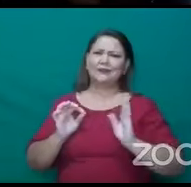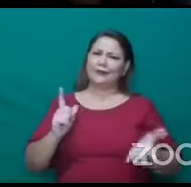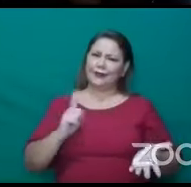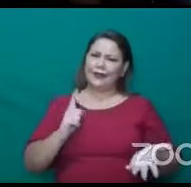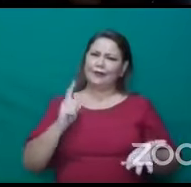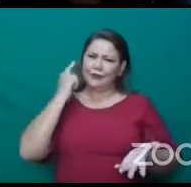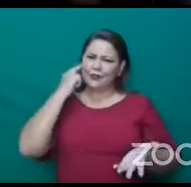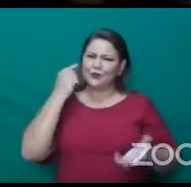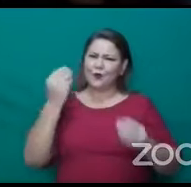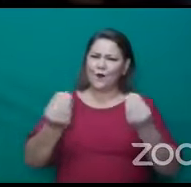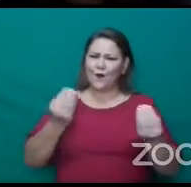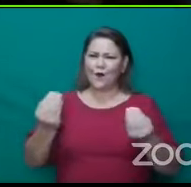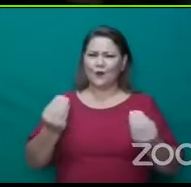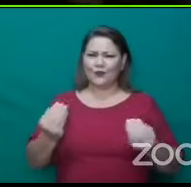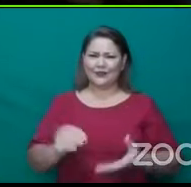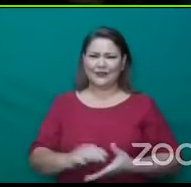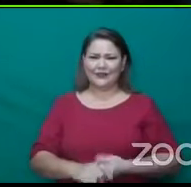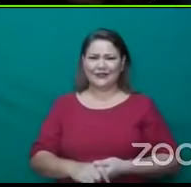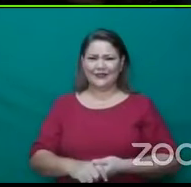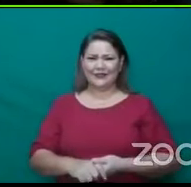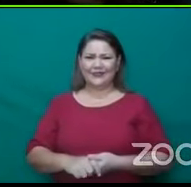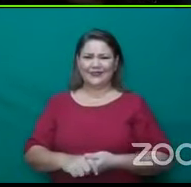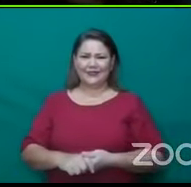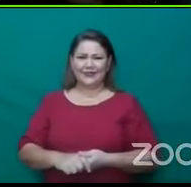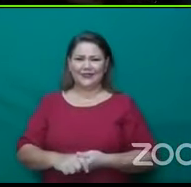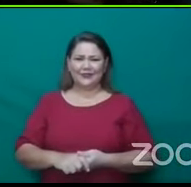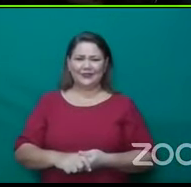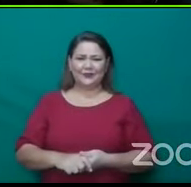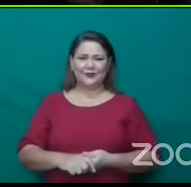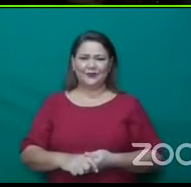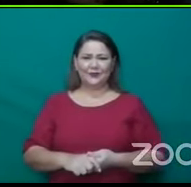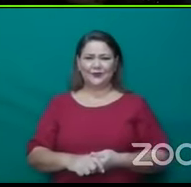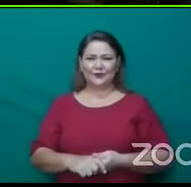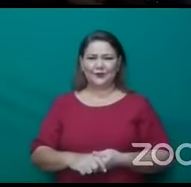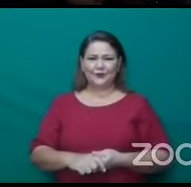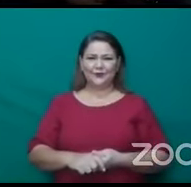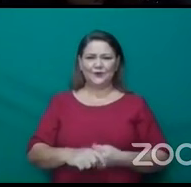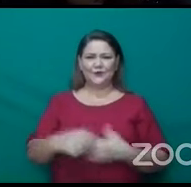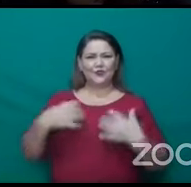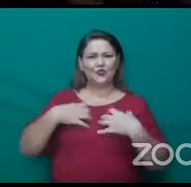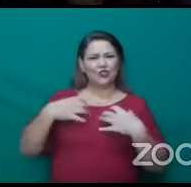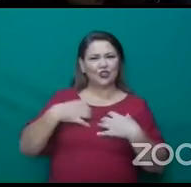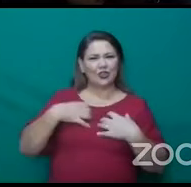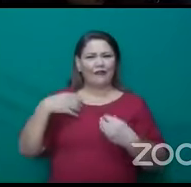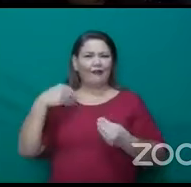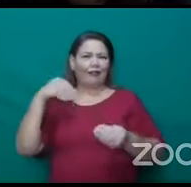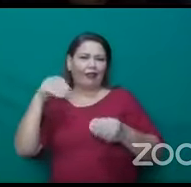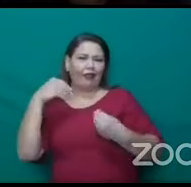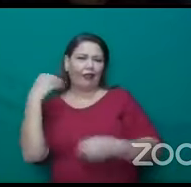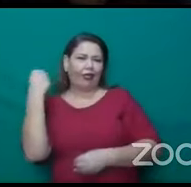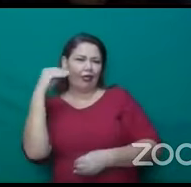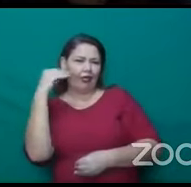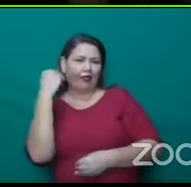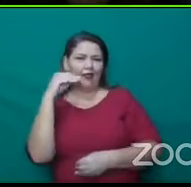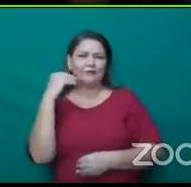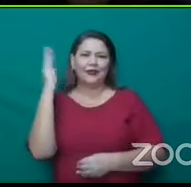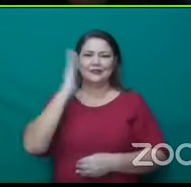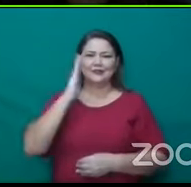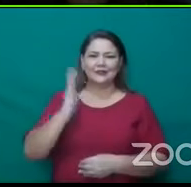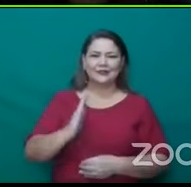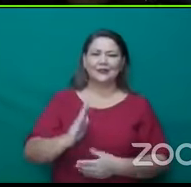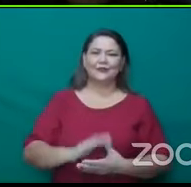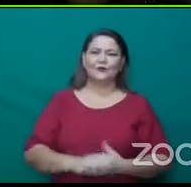nessa questão meio de dar uma É, sempre tive lição ali do uma jeitinho crítica. brasileiro? Ao mesmo tempo que